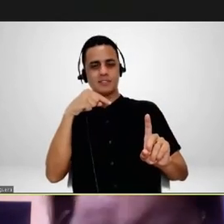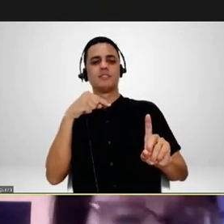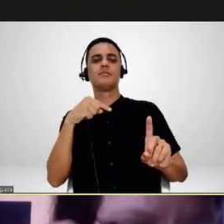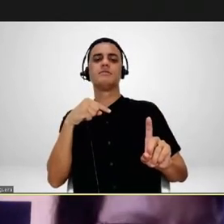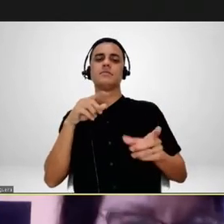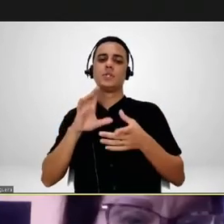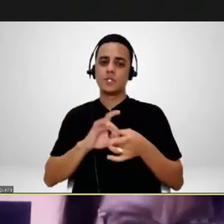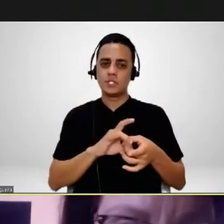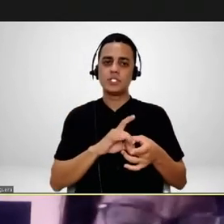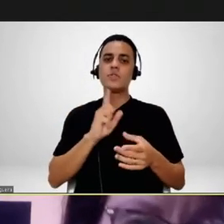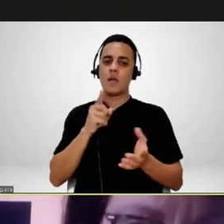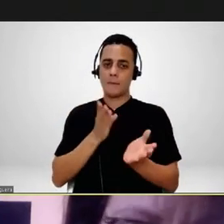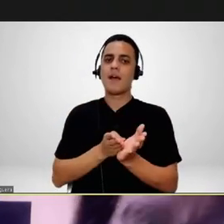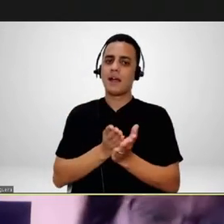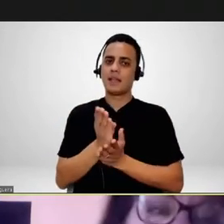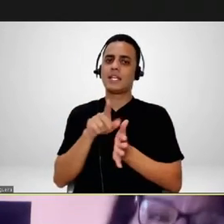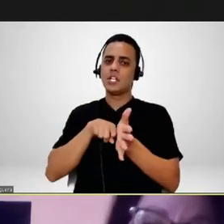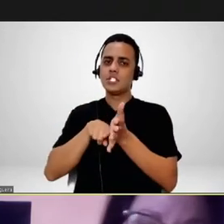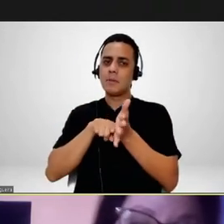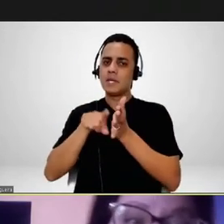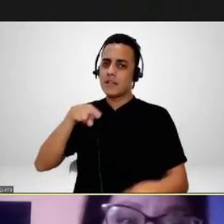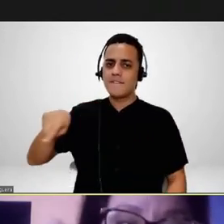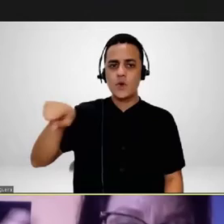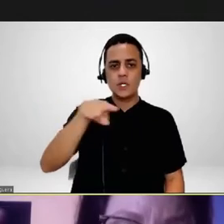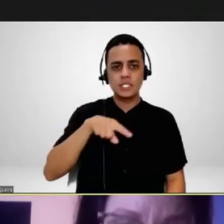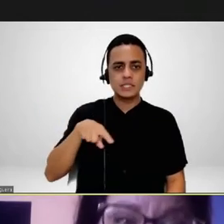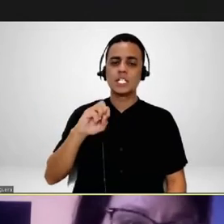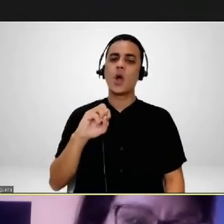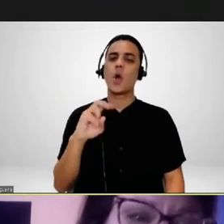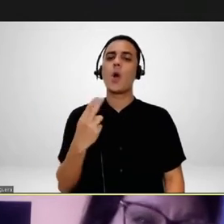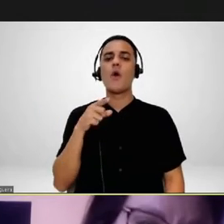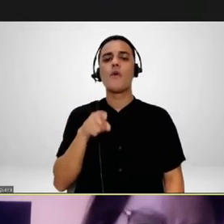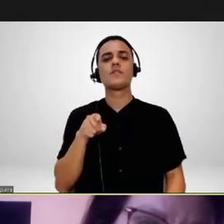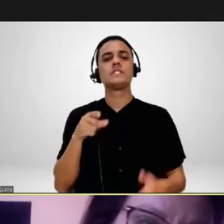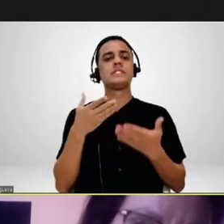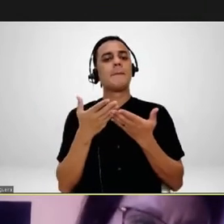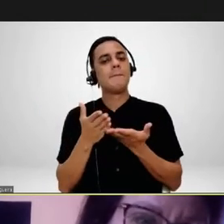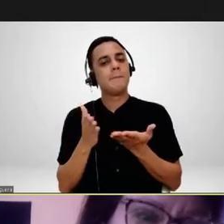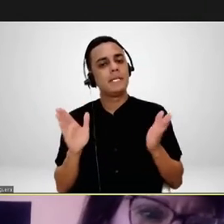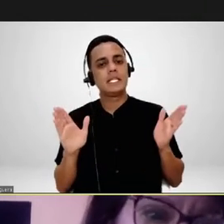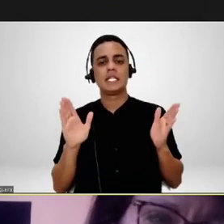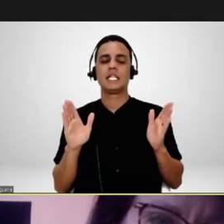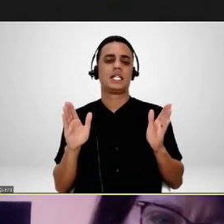é uma linha de pesquisa de vocês, ou vocês ampliam isso para um